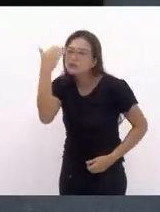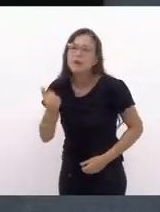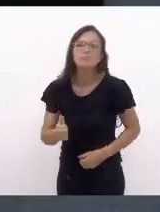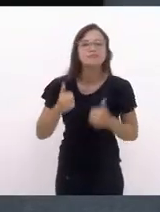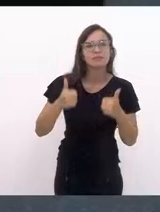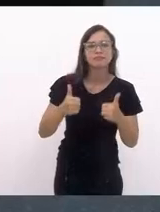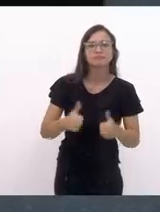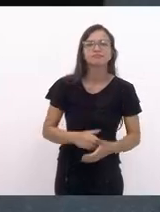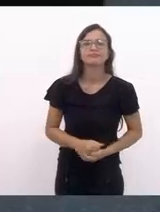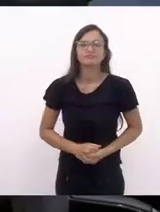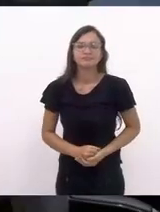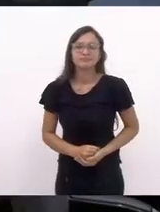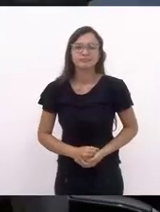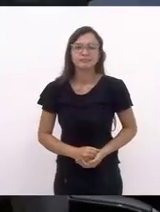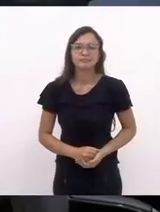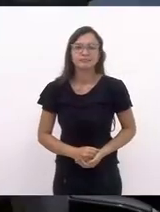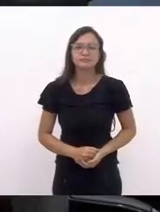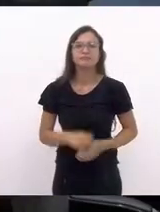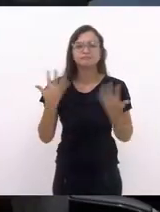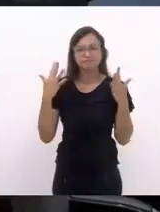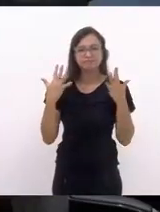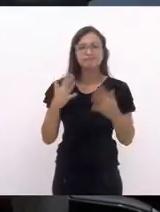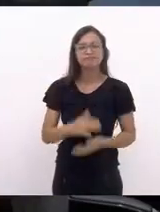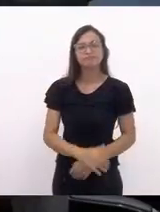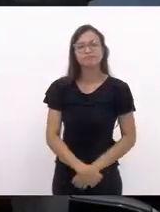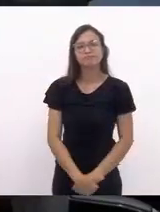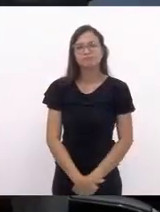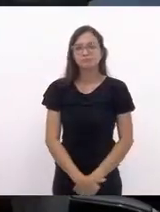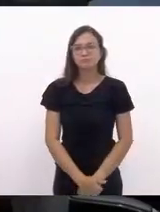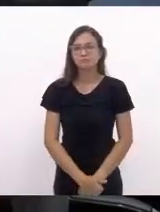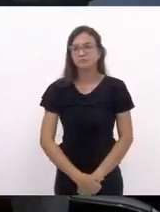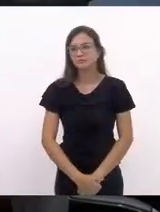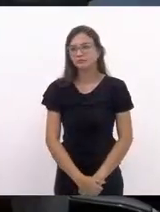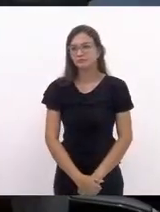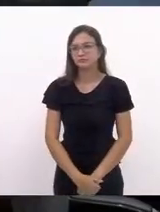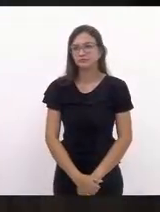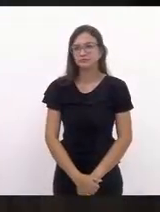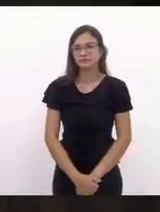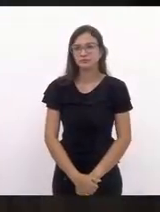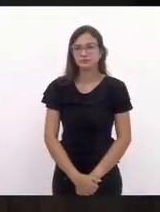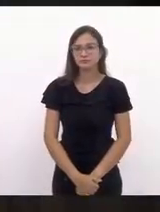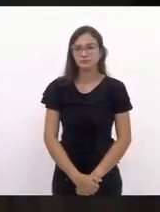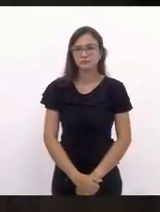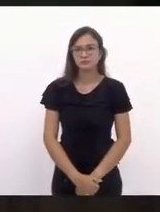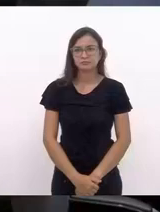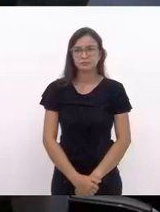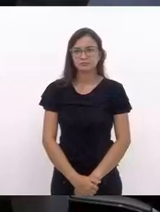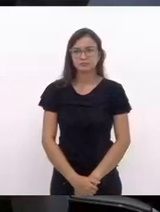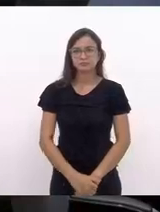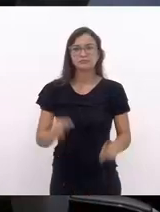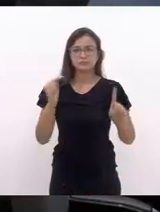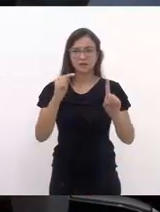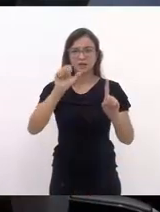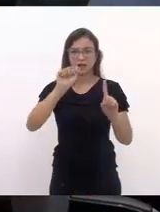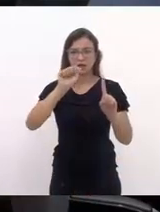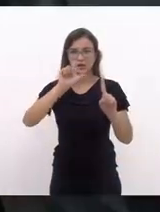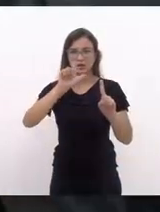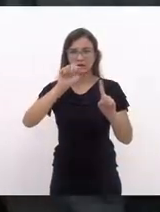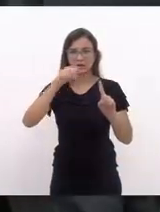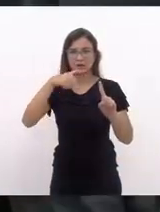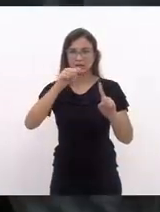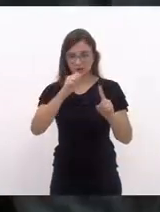no dia de hoje parabéns Ah tá da Lana passa por favor Boa tarde